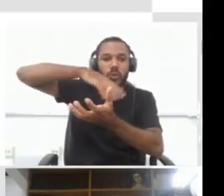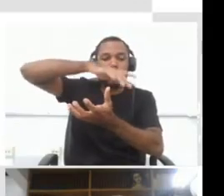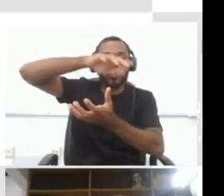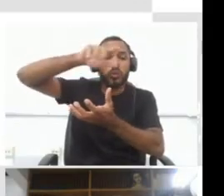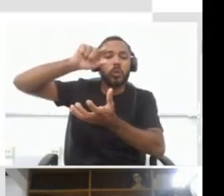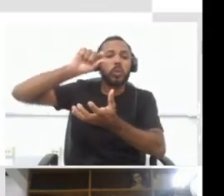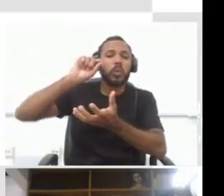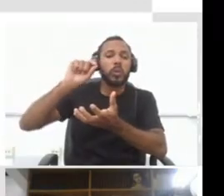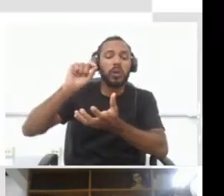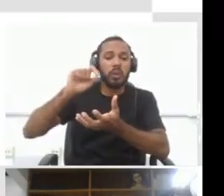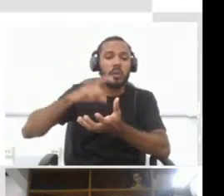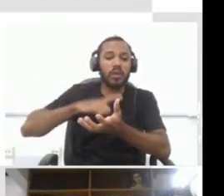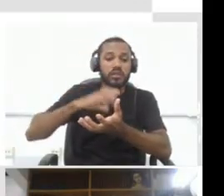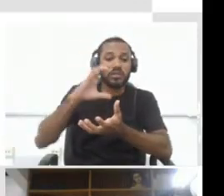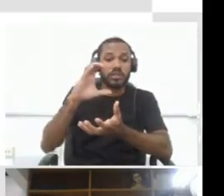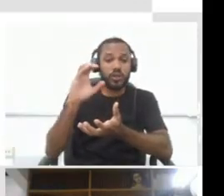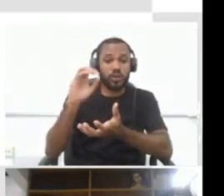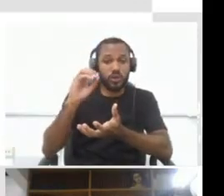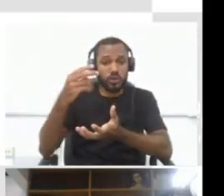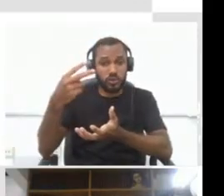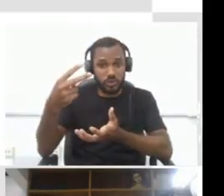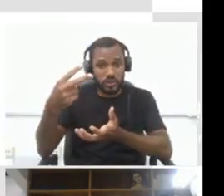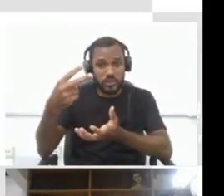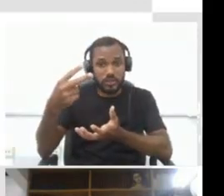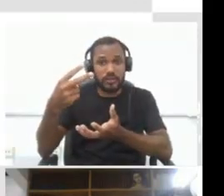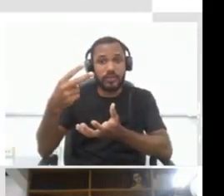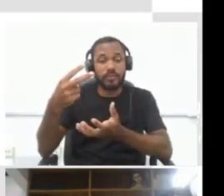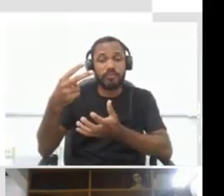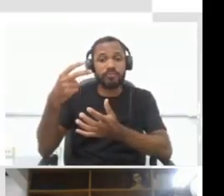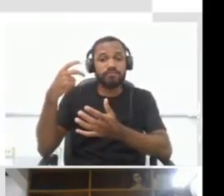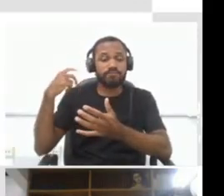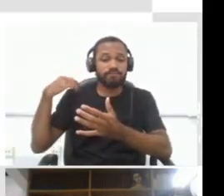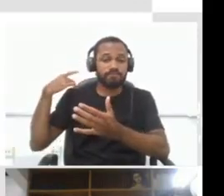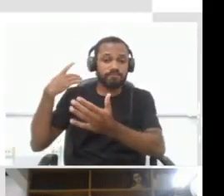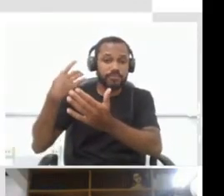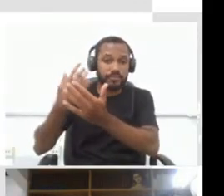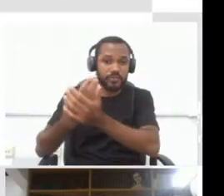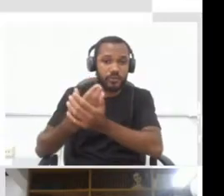acumuladas de CO2 de 1850 a 2019, foram de